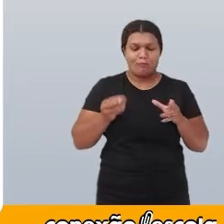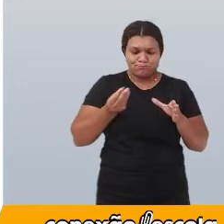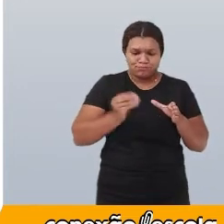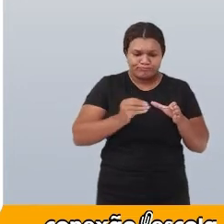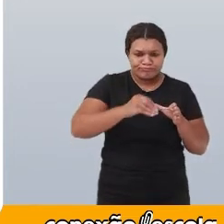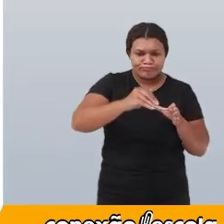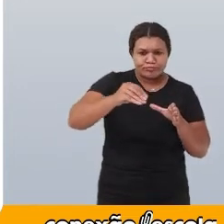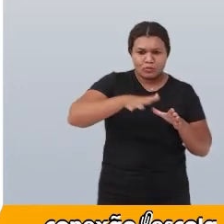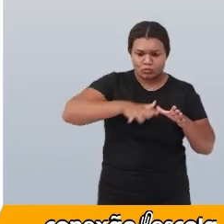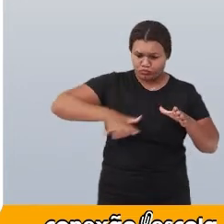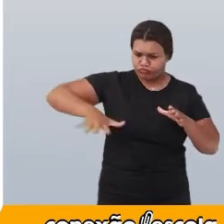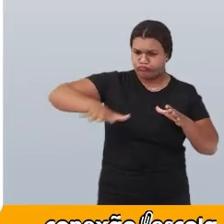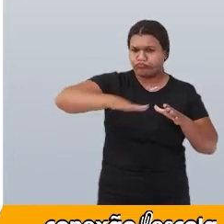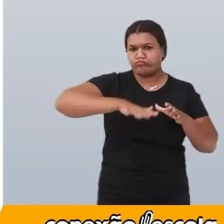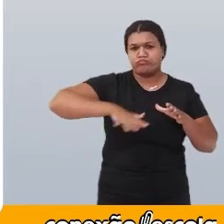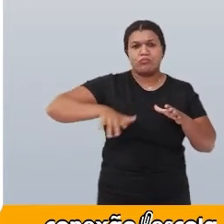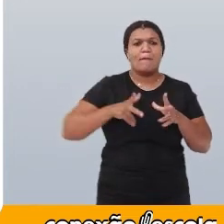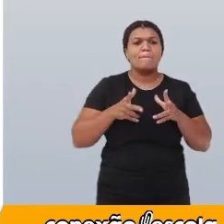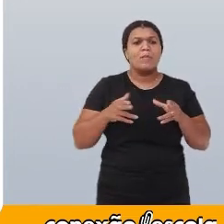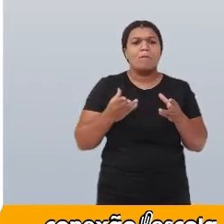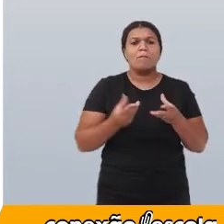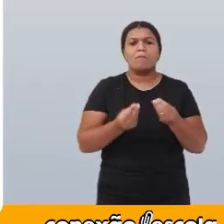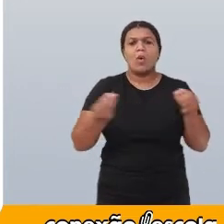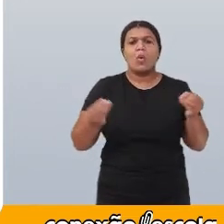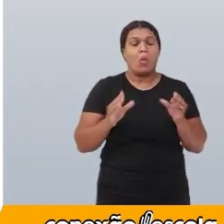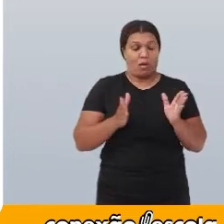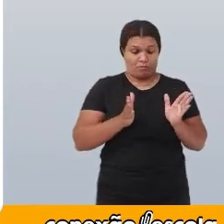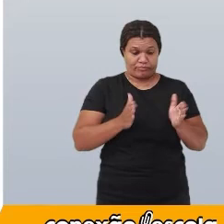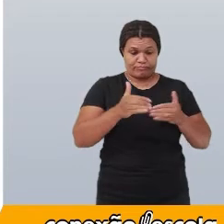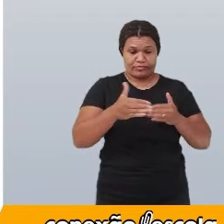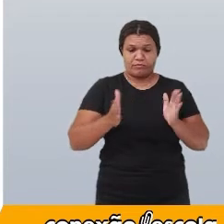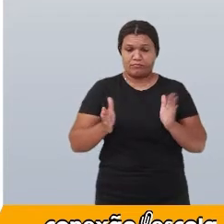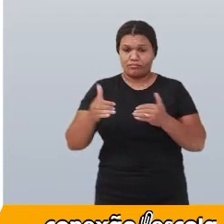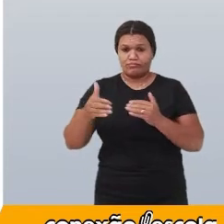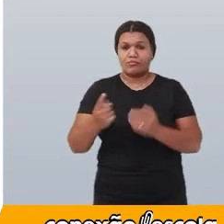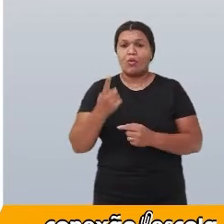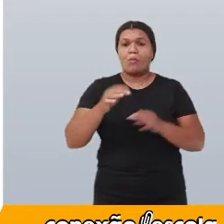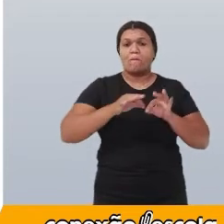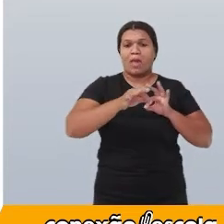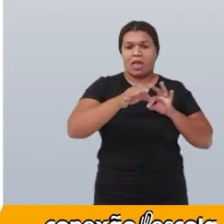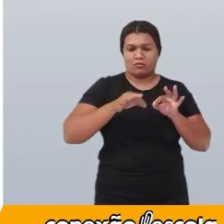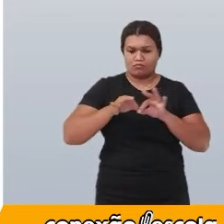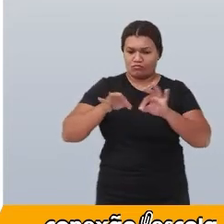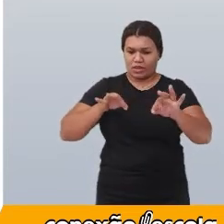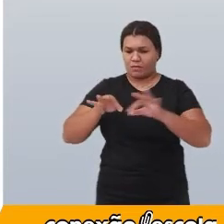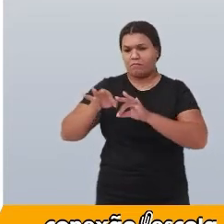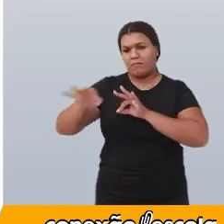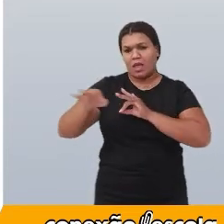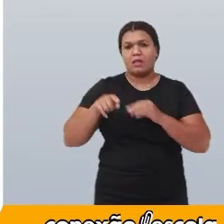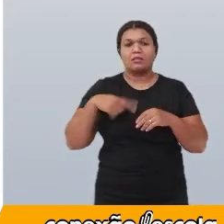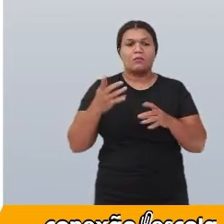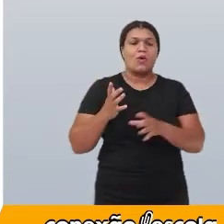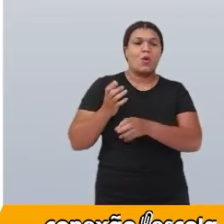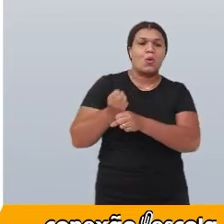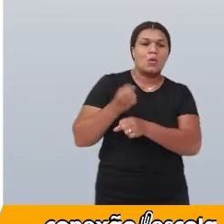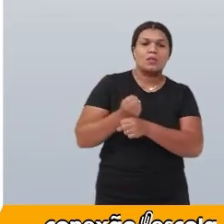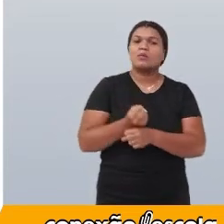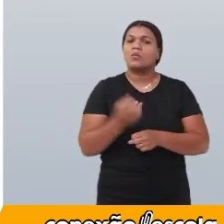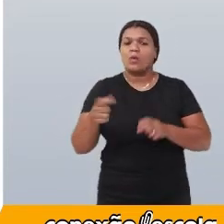local todinho com vários quadrados de 1 metro e depois eu contasse quantos quadrados